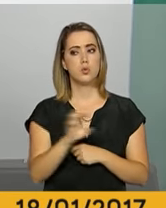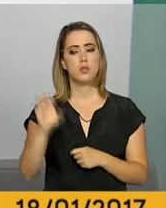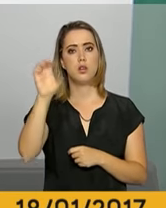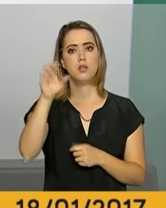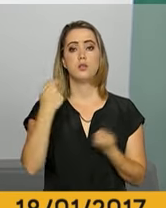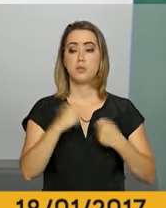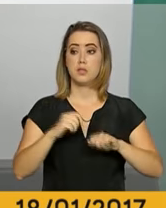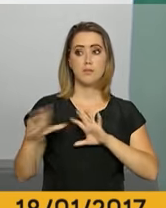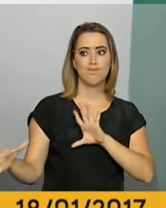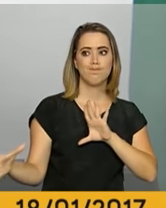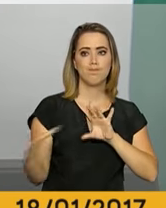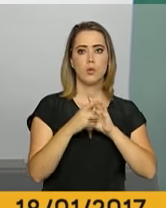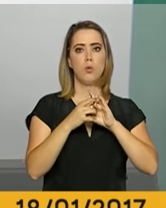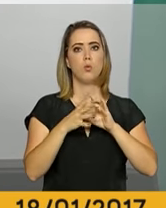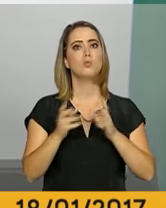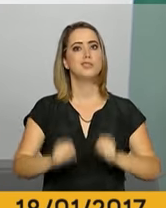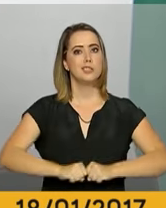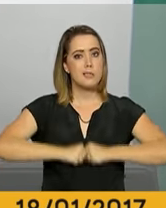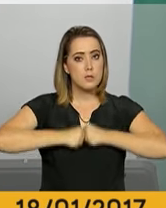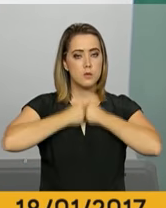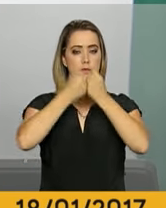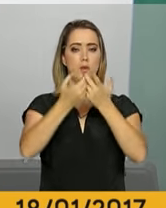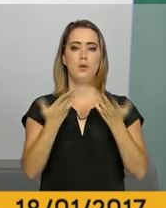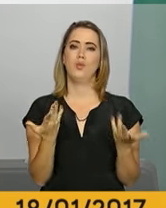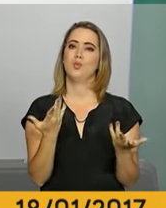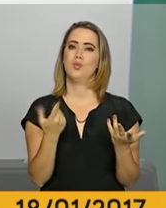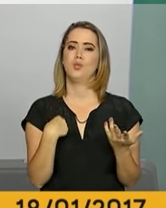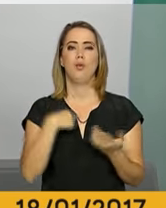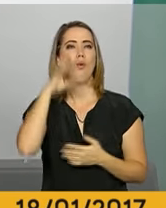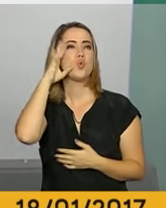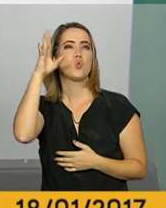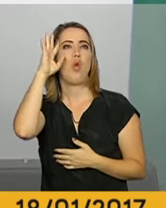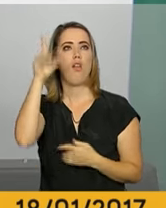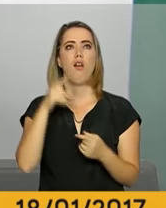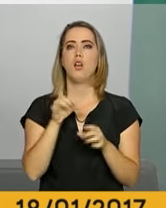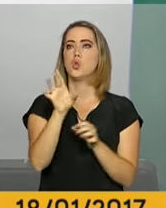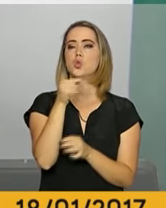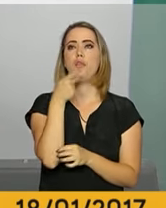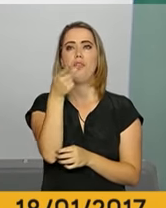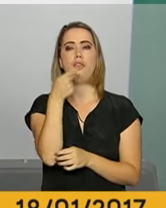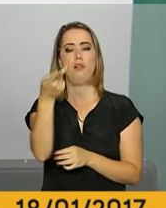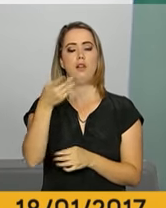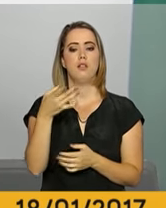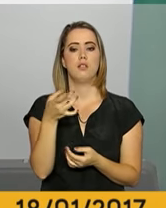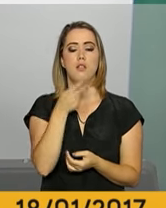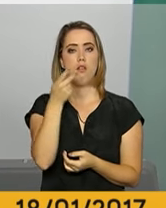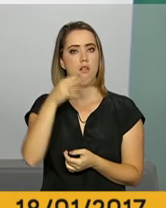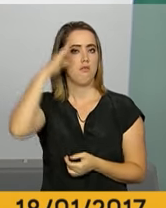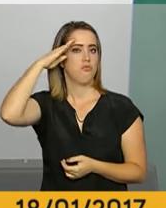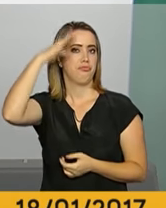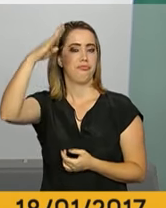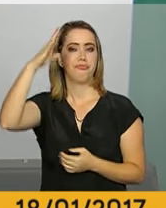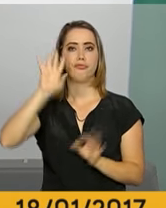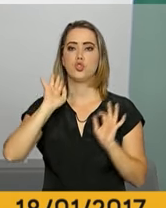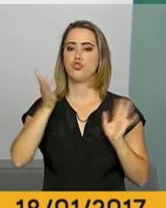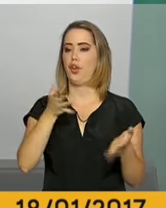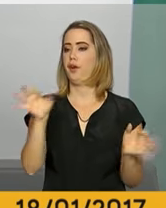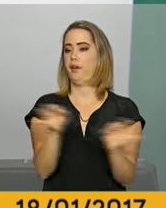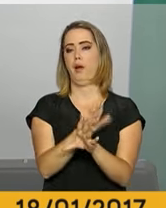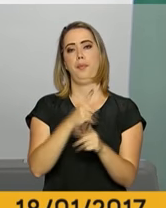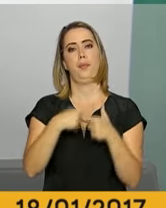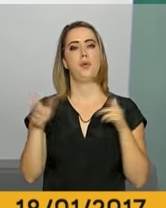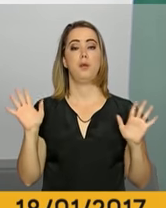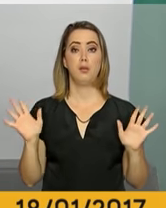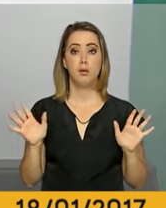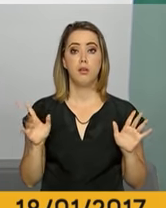esta conjugação de esforços, não vamos ter a ilusão de que a simples menção às Forças Armadas terá resolvido